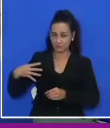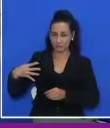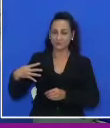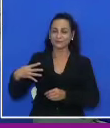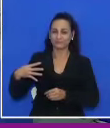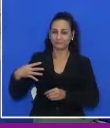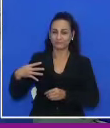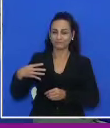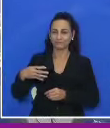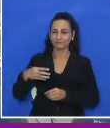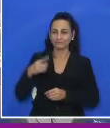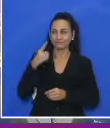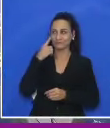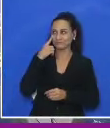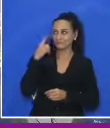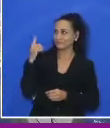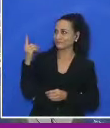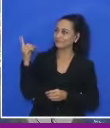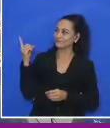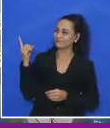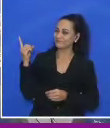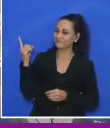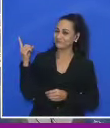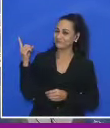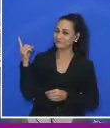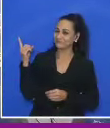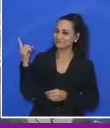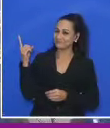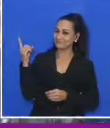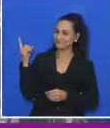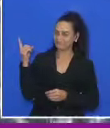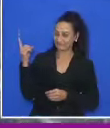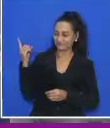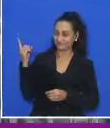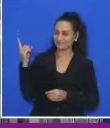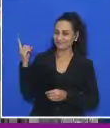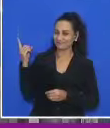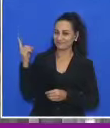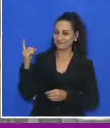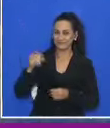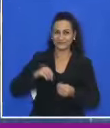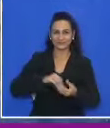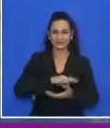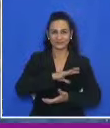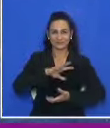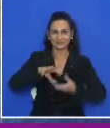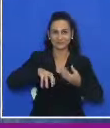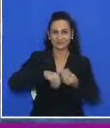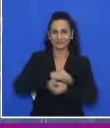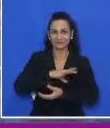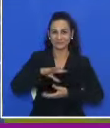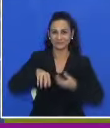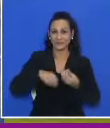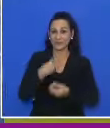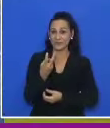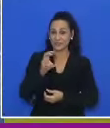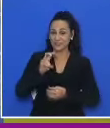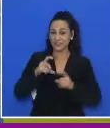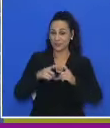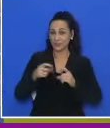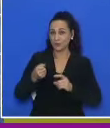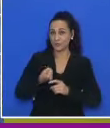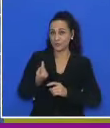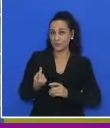2304 da Loto Fácil. Bolas posicionadas, valendo. Globo carregado, embaralhando 25